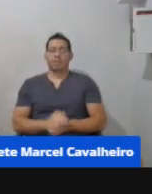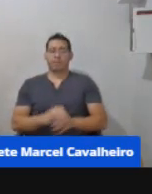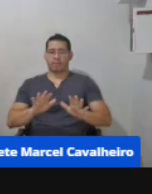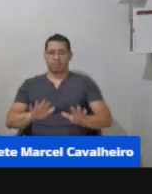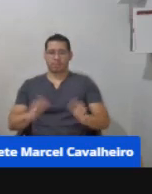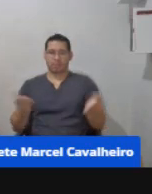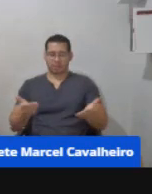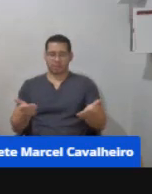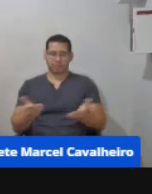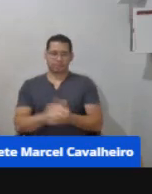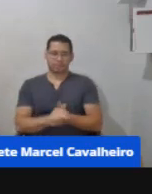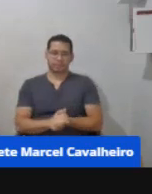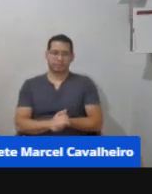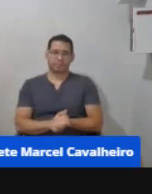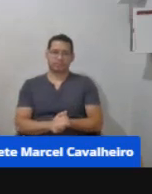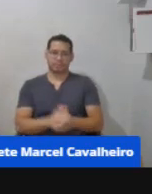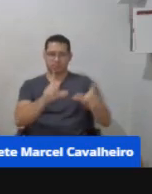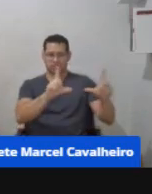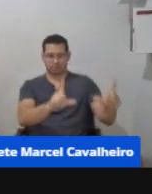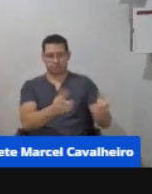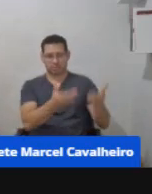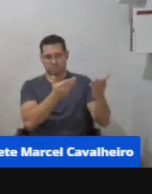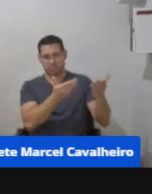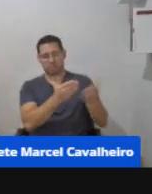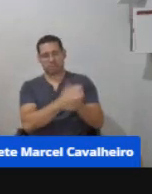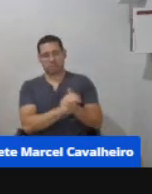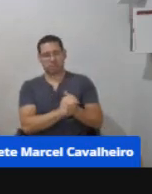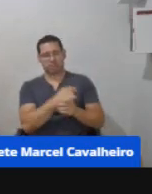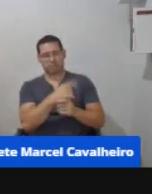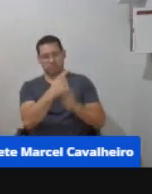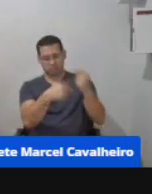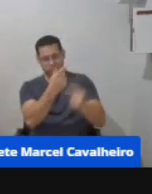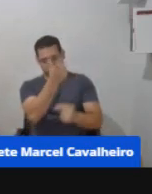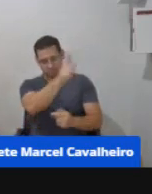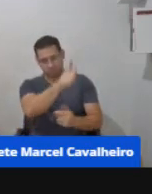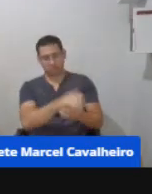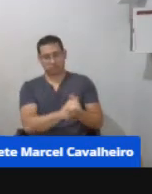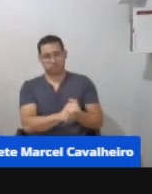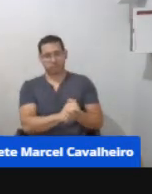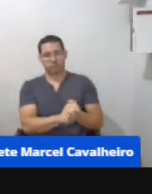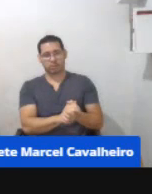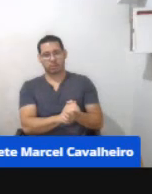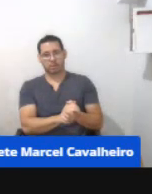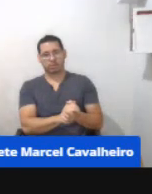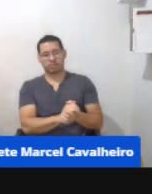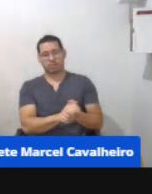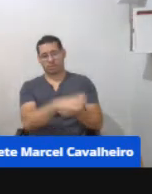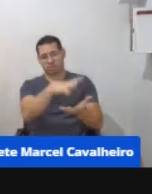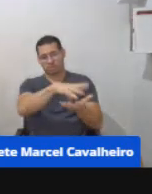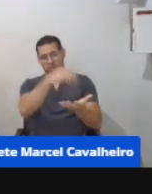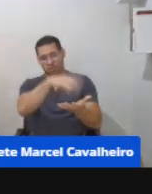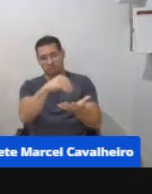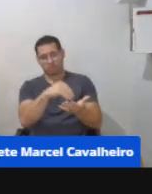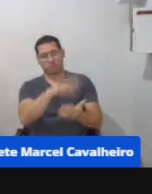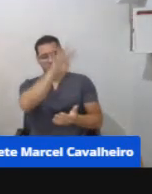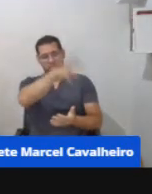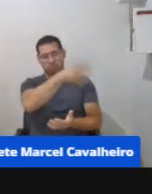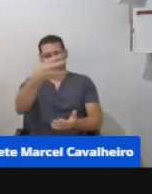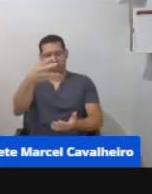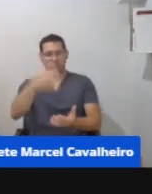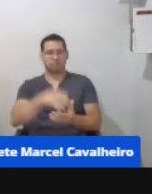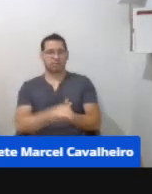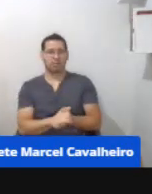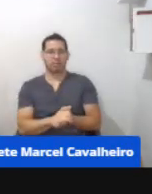agora traremos nessa e na próxima lâmina prints da tabela no prelo, que compõe